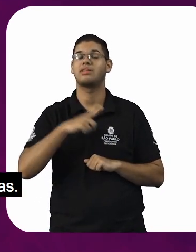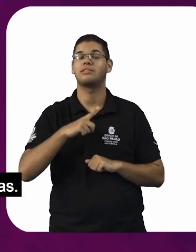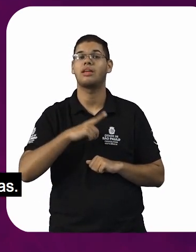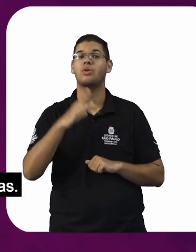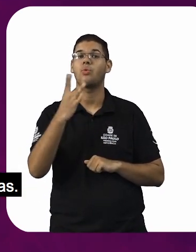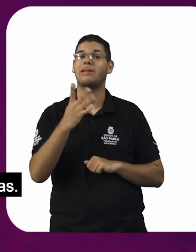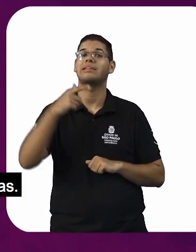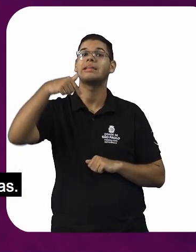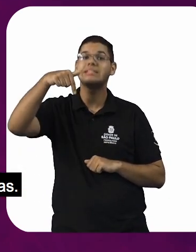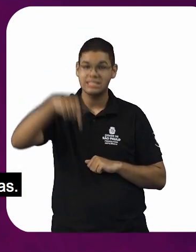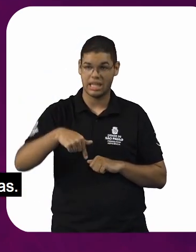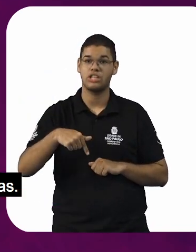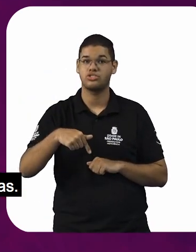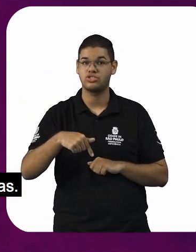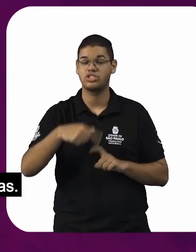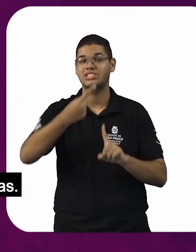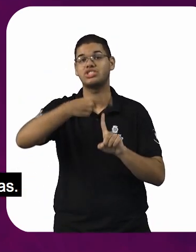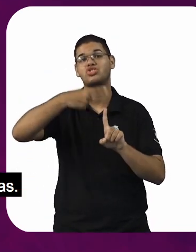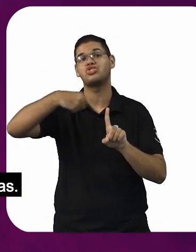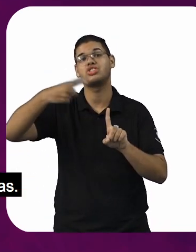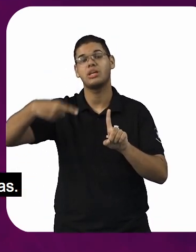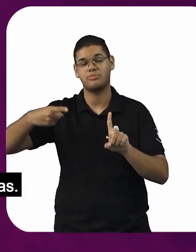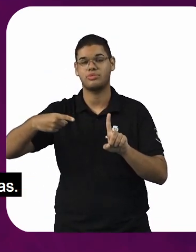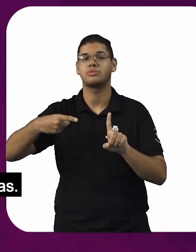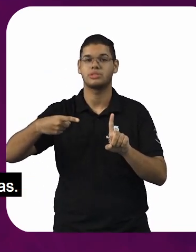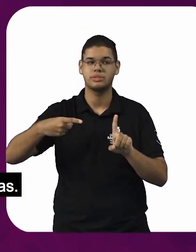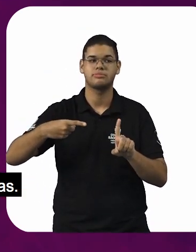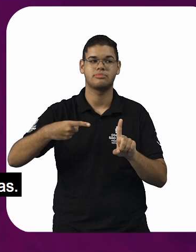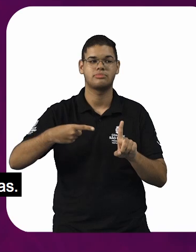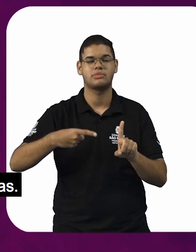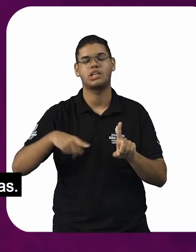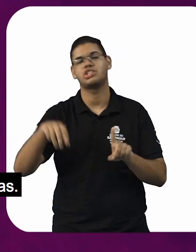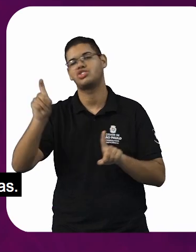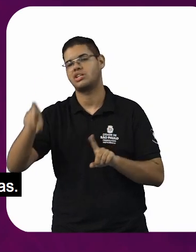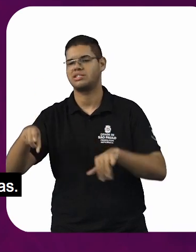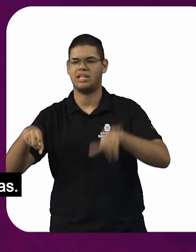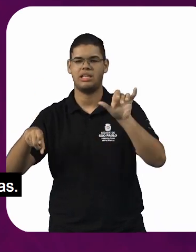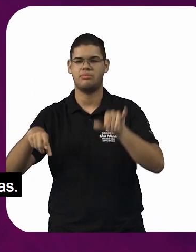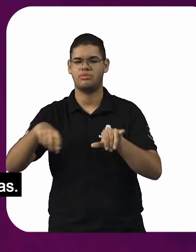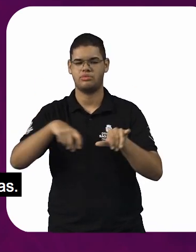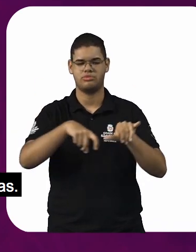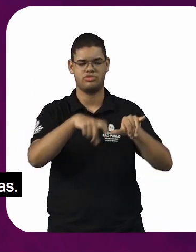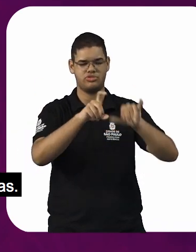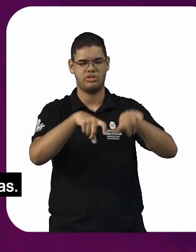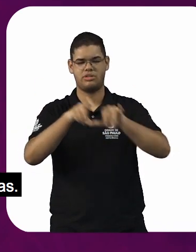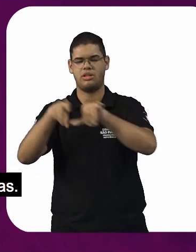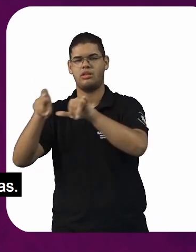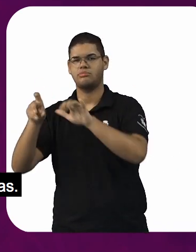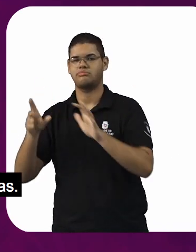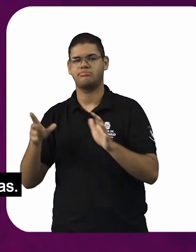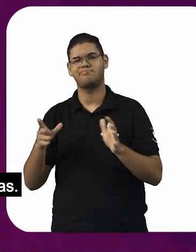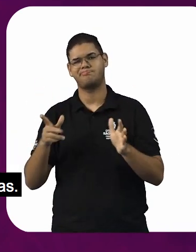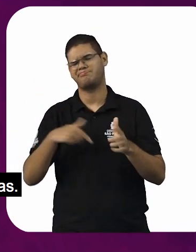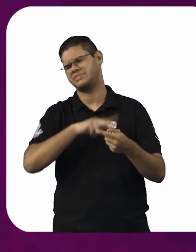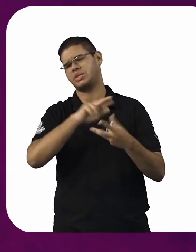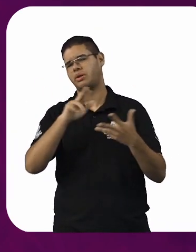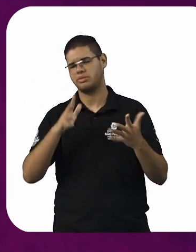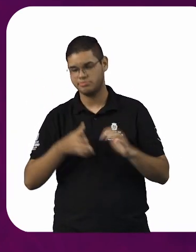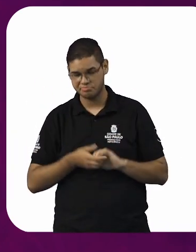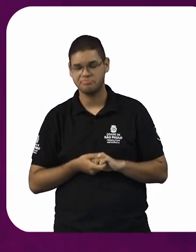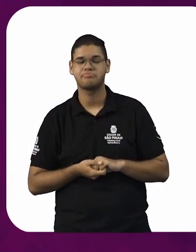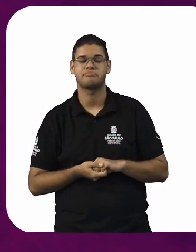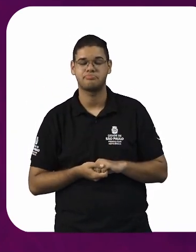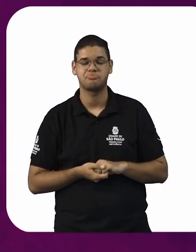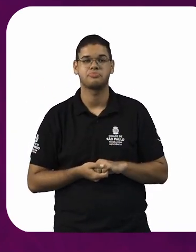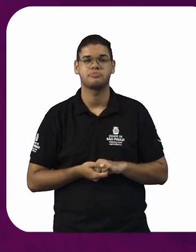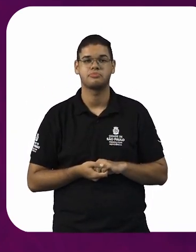47 tipos de intersexualidades, XXY, etc., que são 47 sexos biológicos diferentes. Quer colocar em duas caixas.